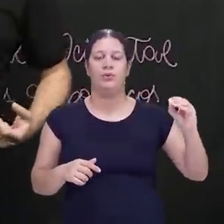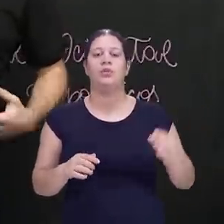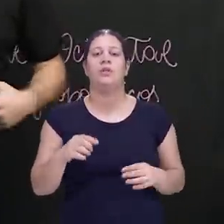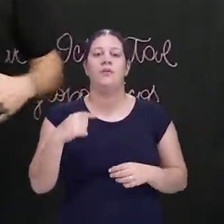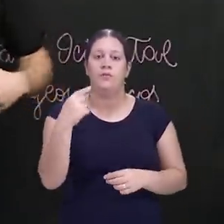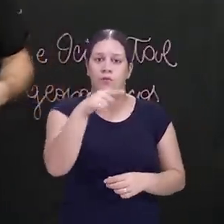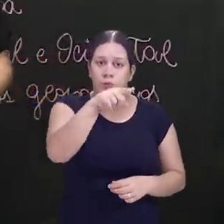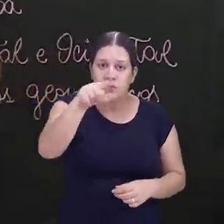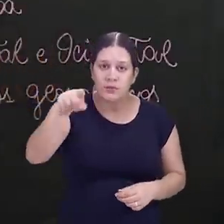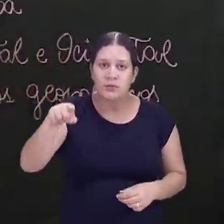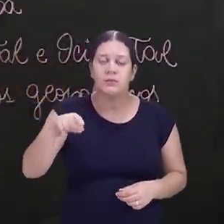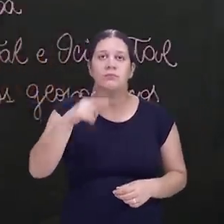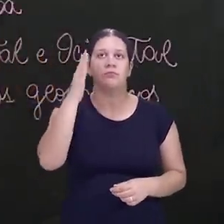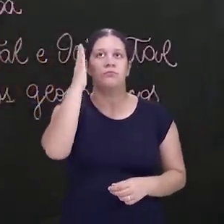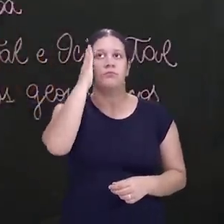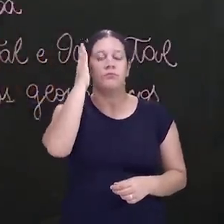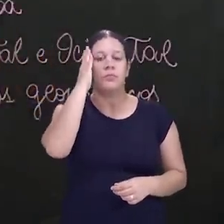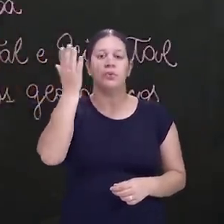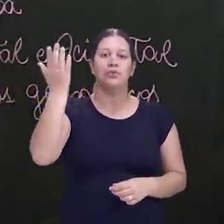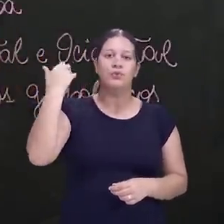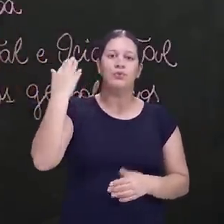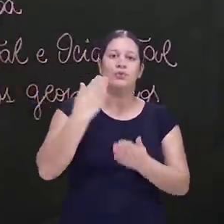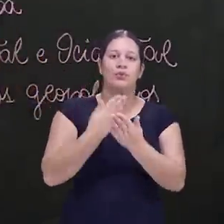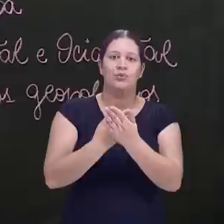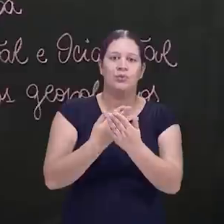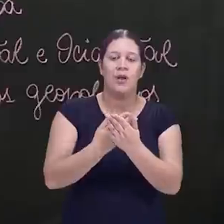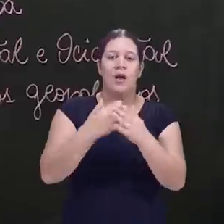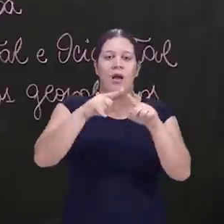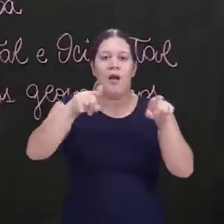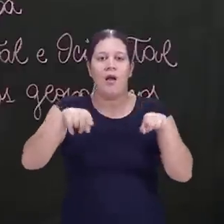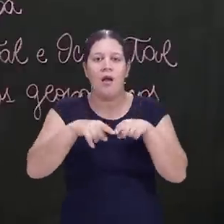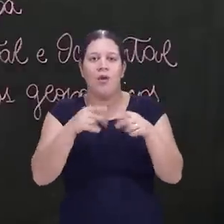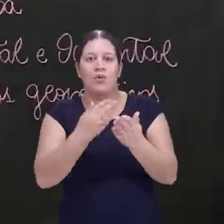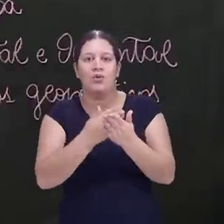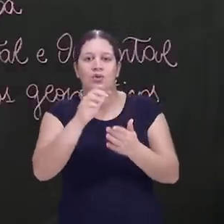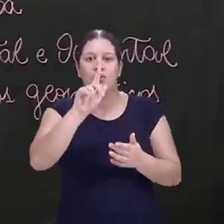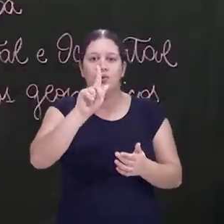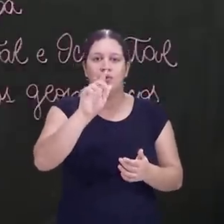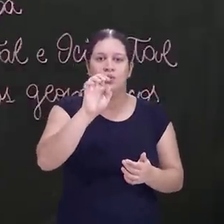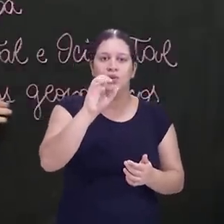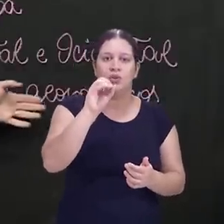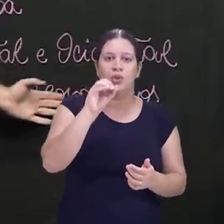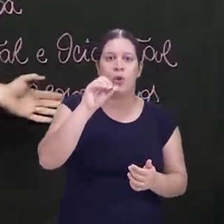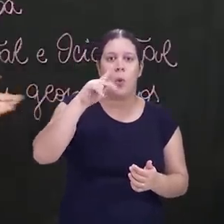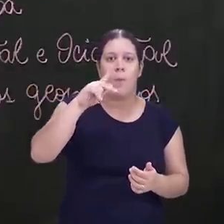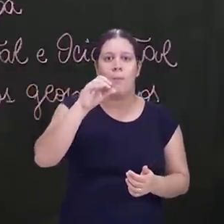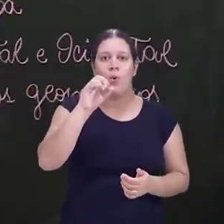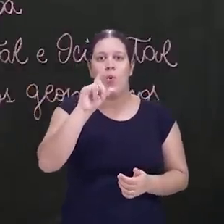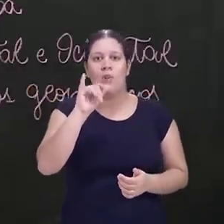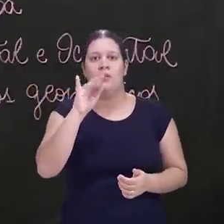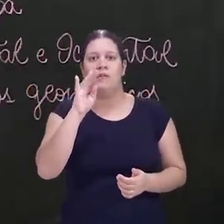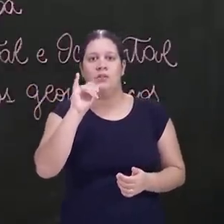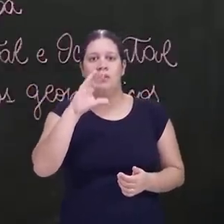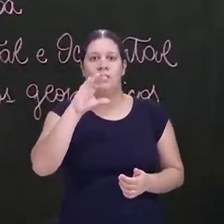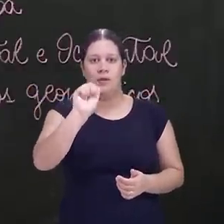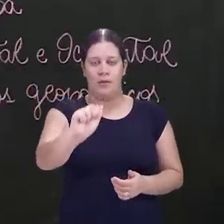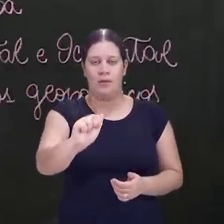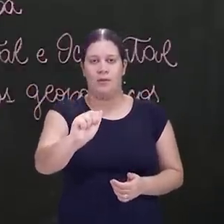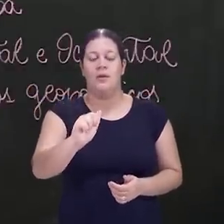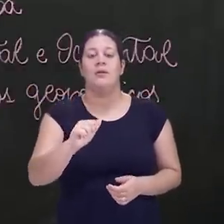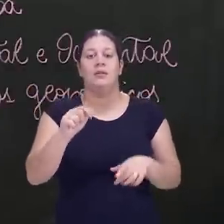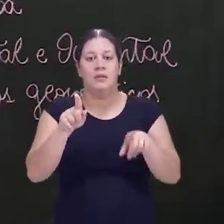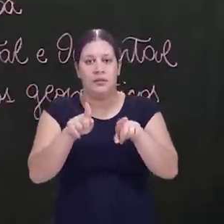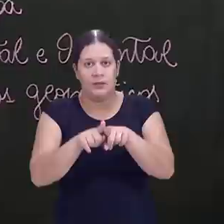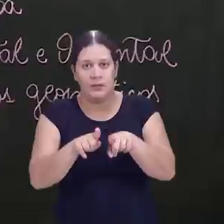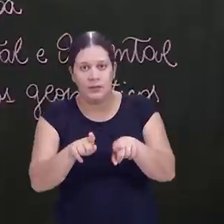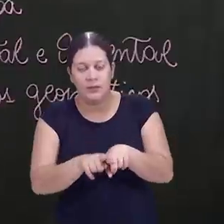Europeu, tão conhecido nas aulas de geopolítica. Enfim, os critérios geopolíticos para a divisão em duas partes da